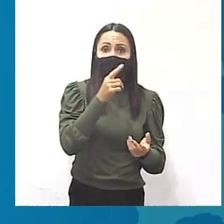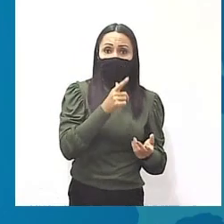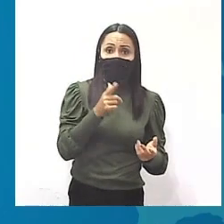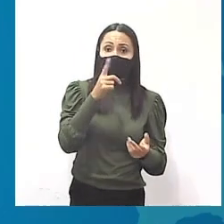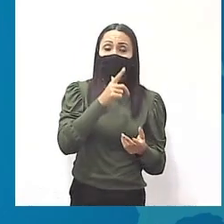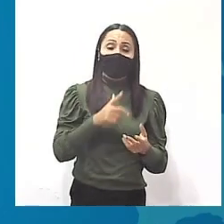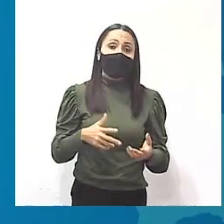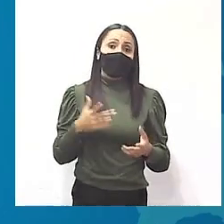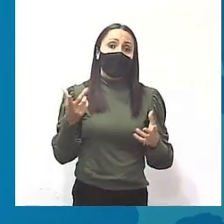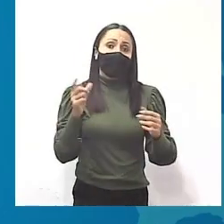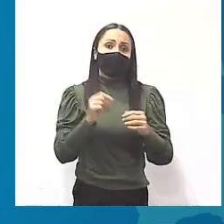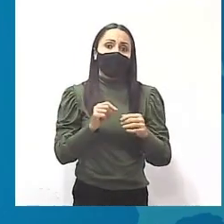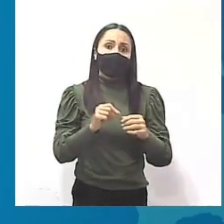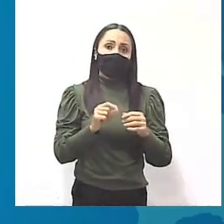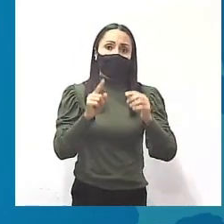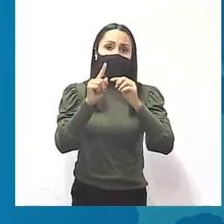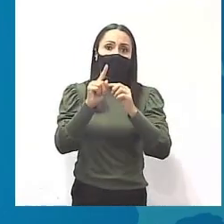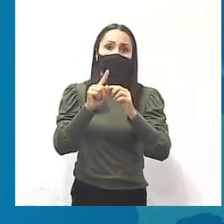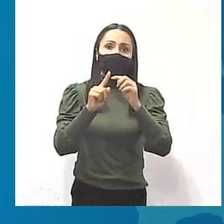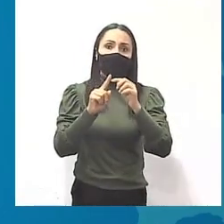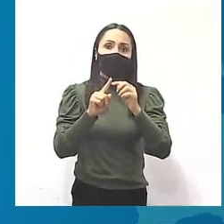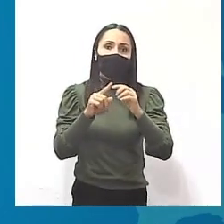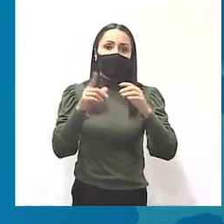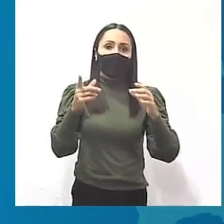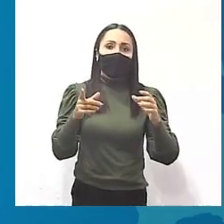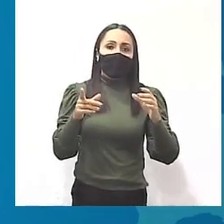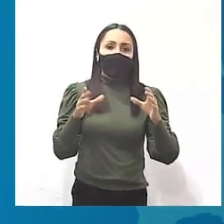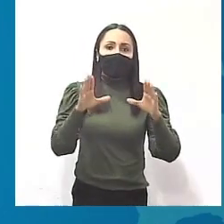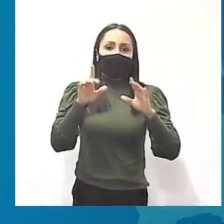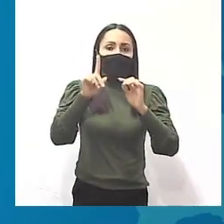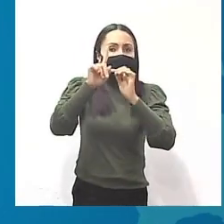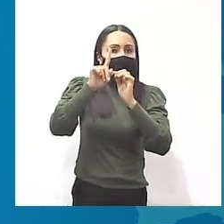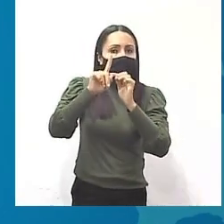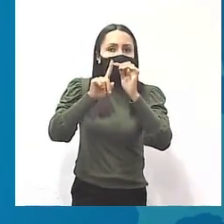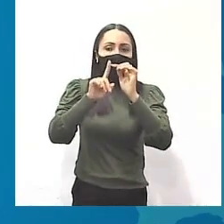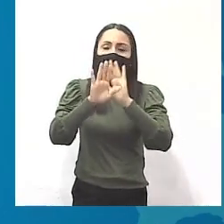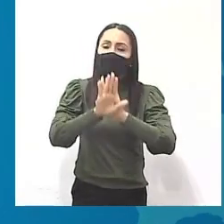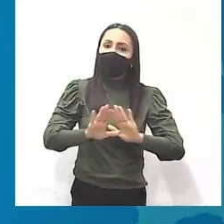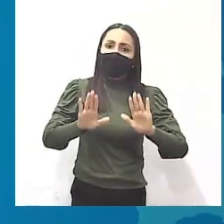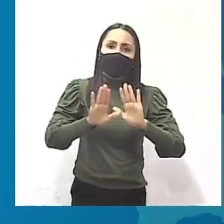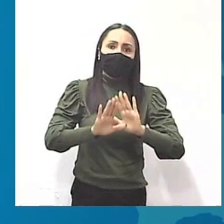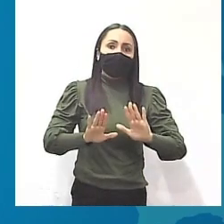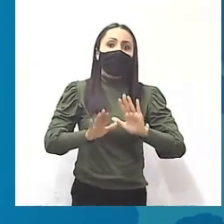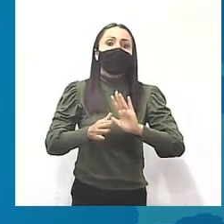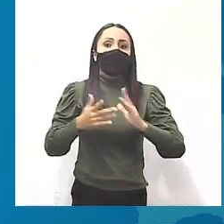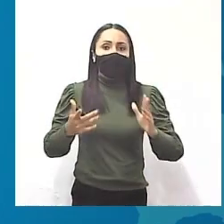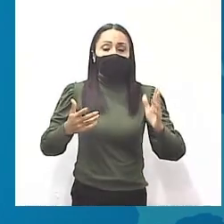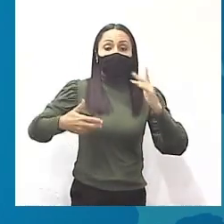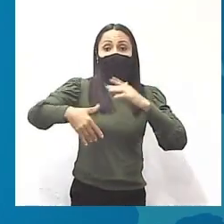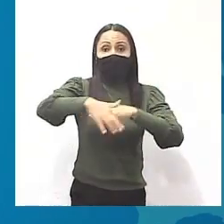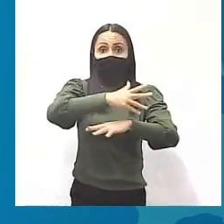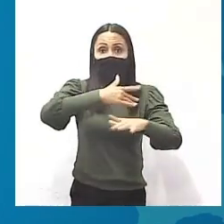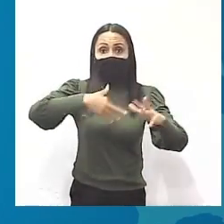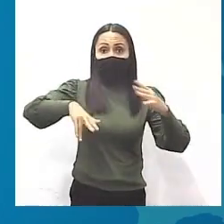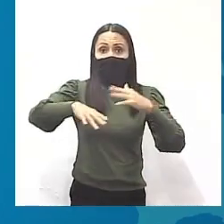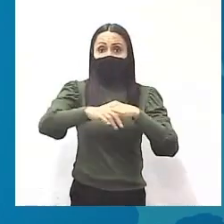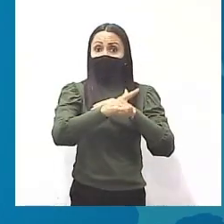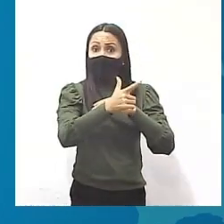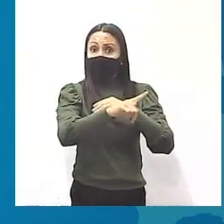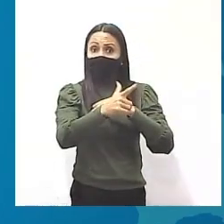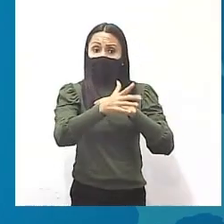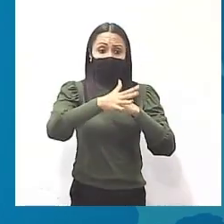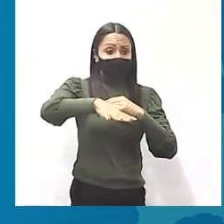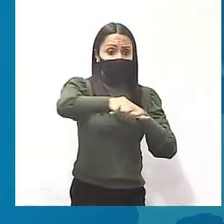fazer com que a temperatura ela não se eleve. Então, se nas grandes cidades não tem